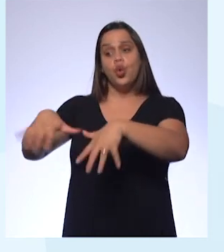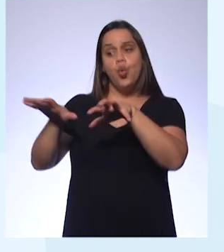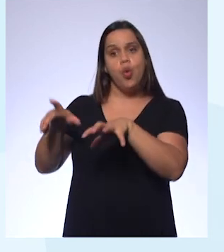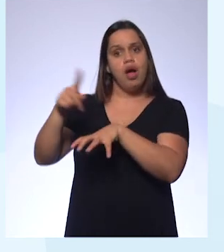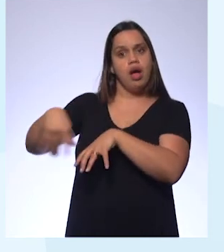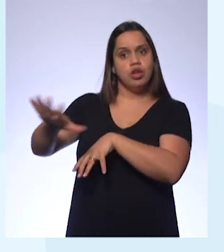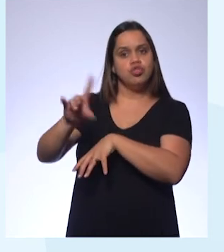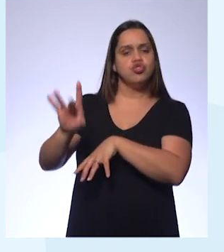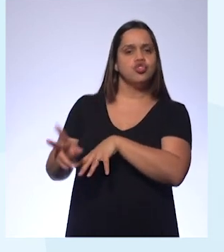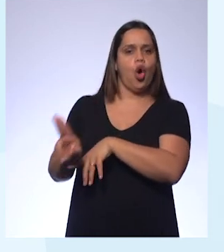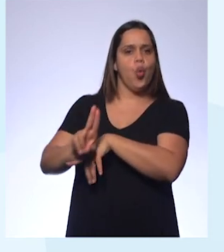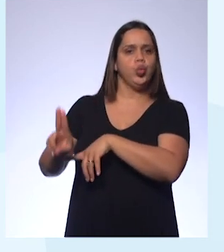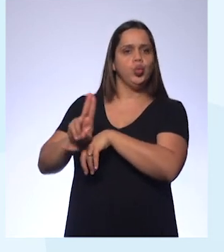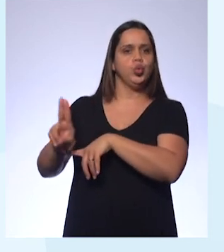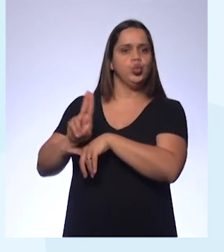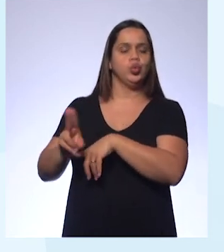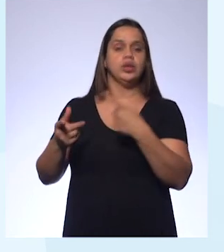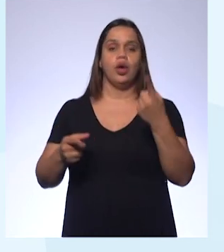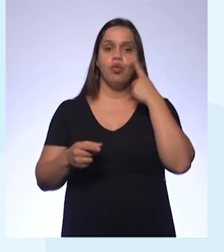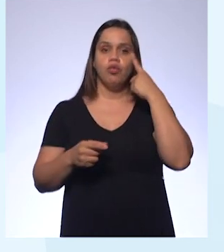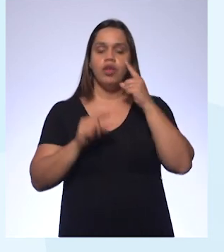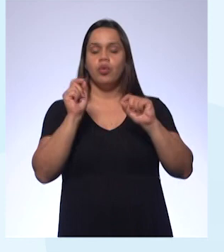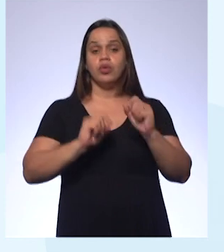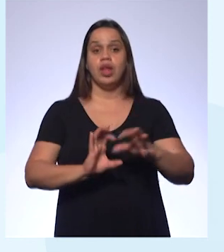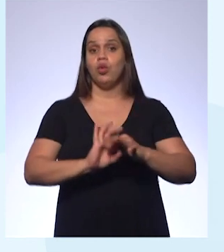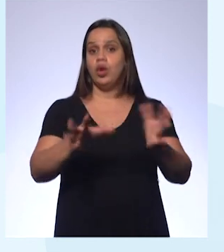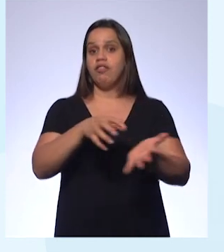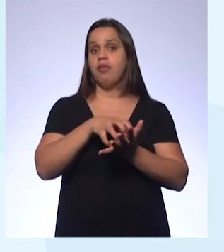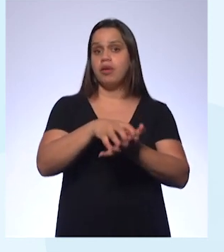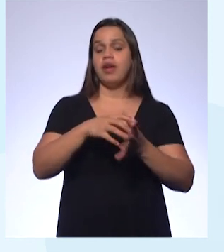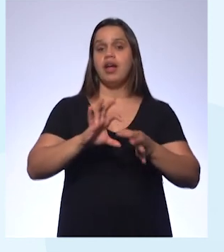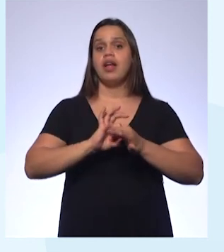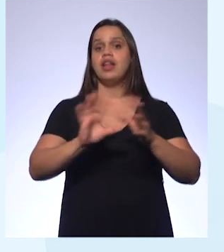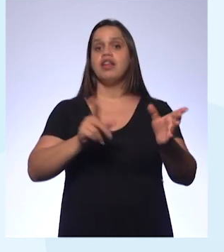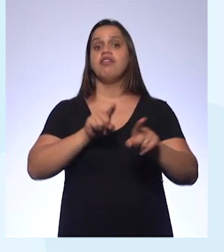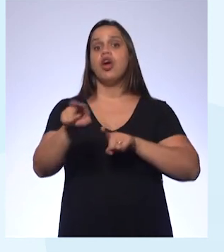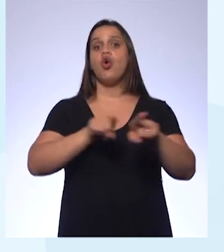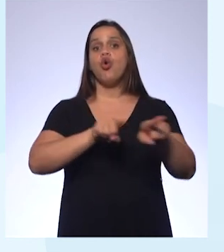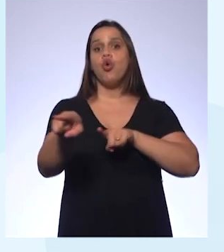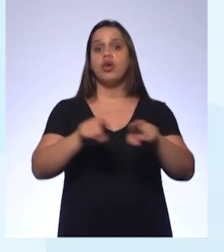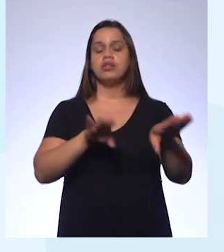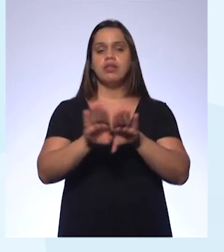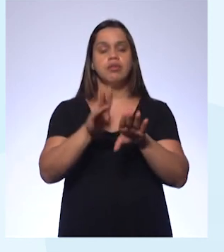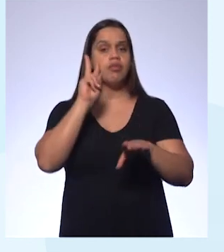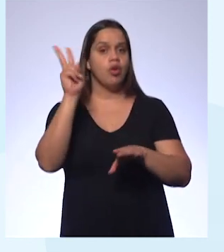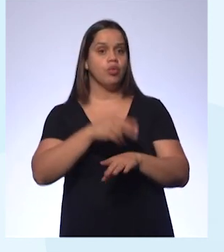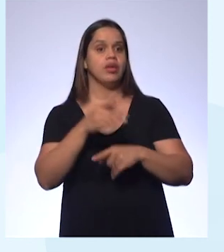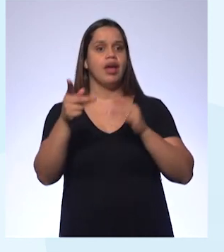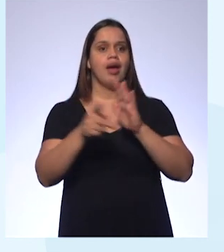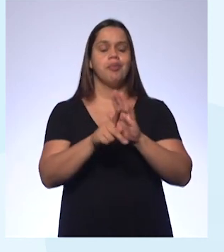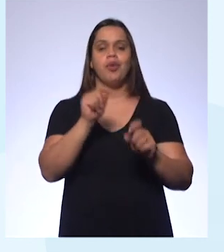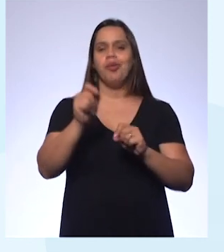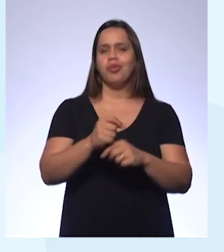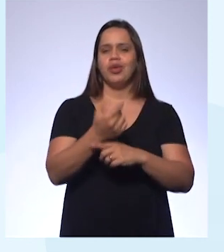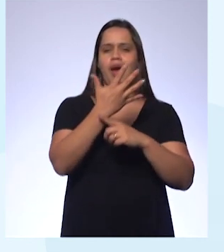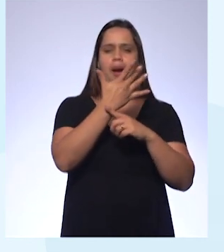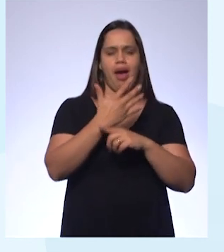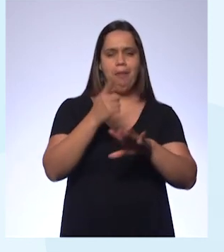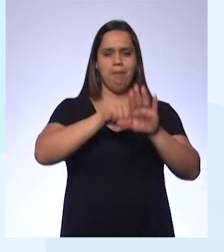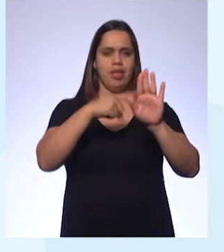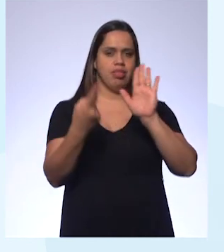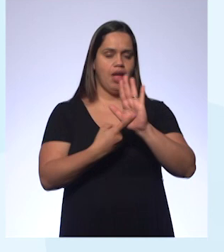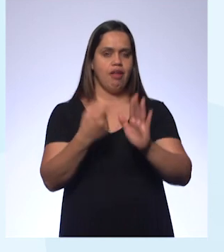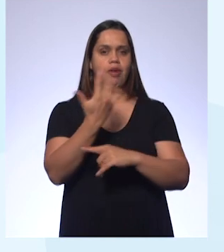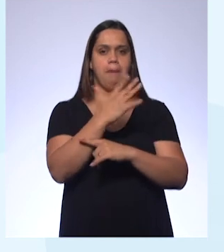essa riqueza. Olha a ideia aí do livre mercado e da livre concorrência, né? A mão invisível do mercado. Então, já